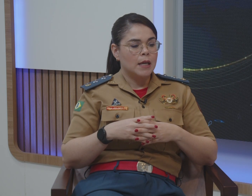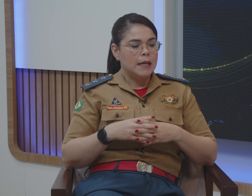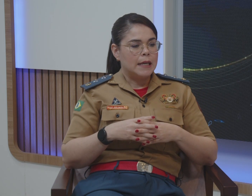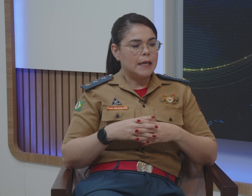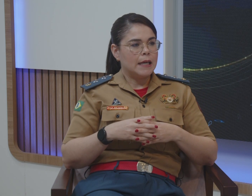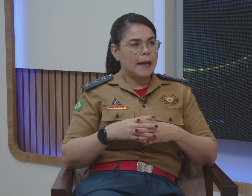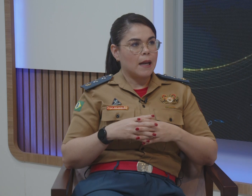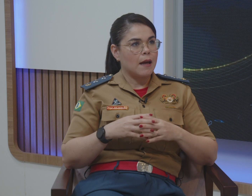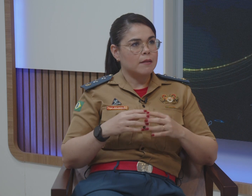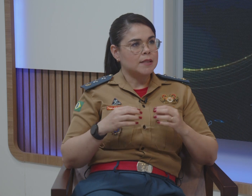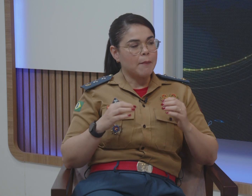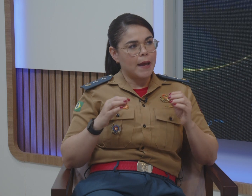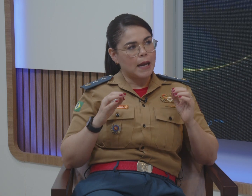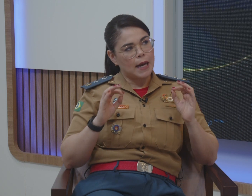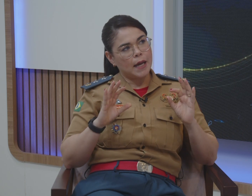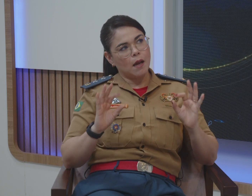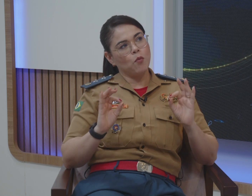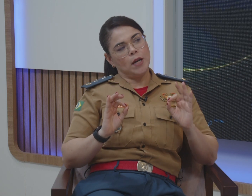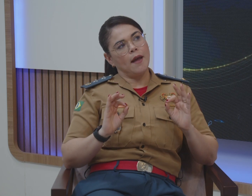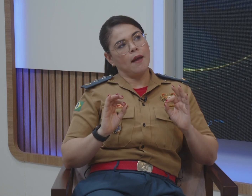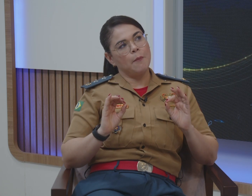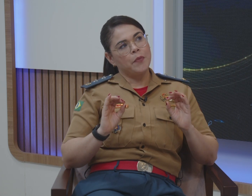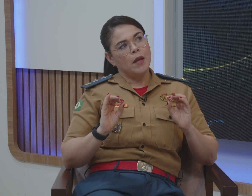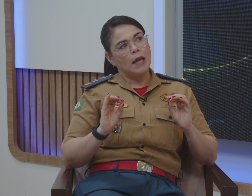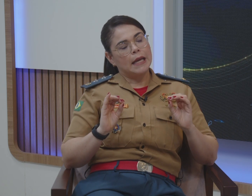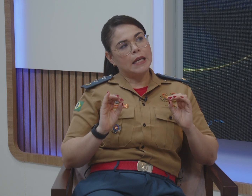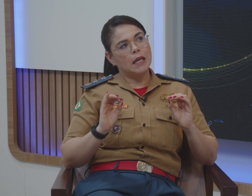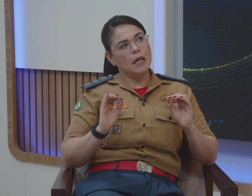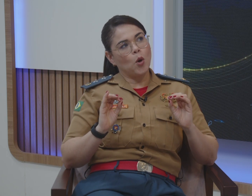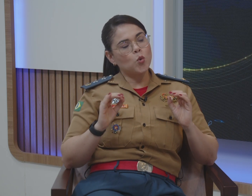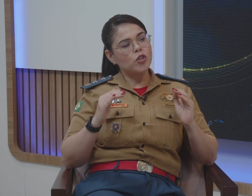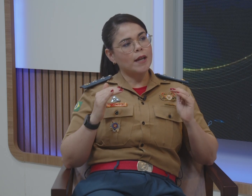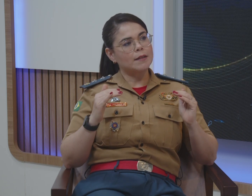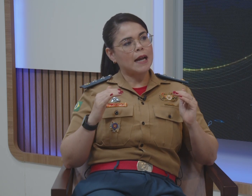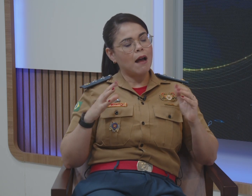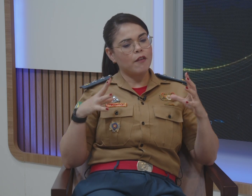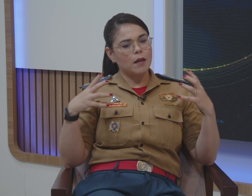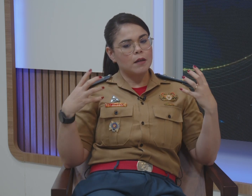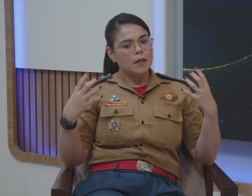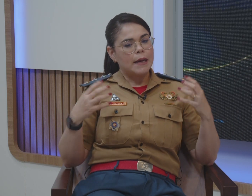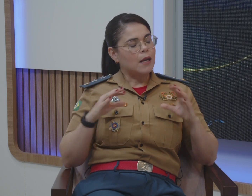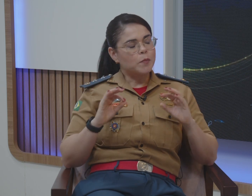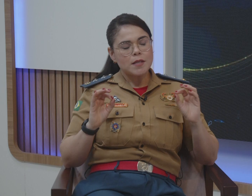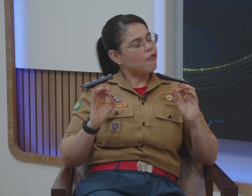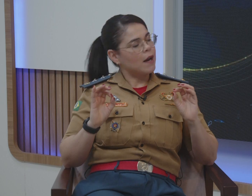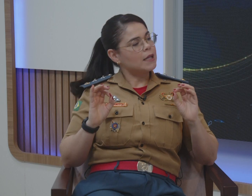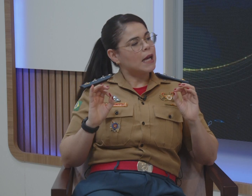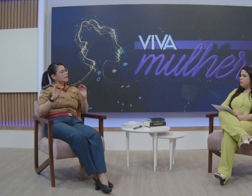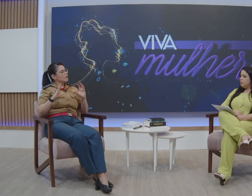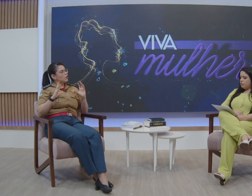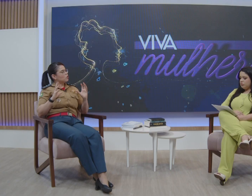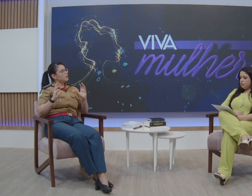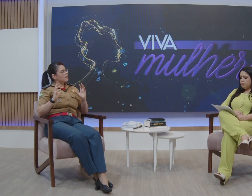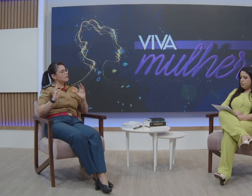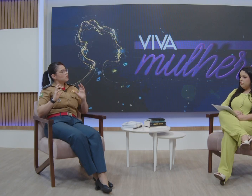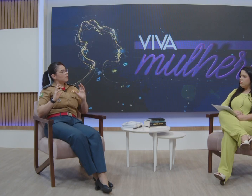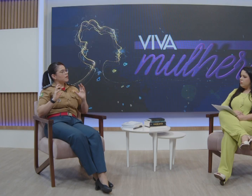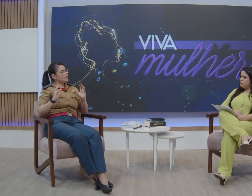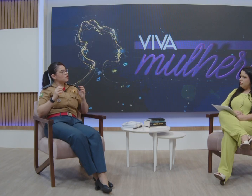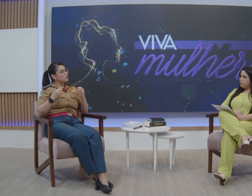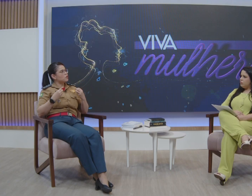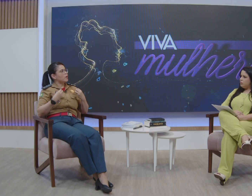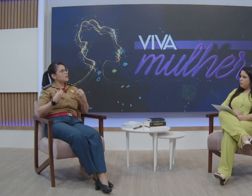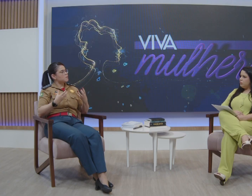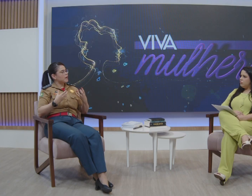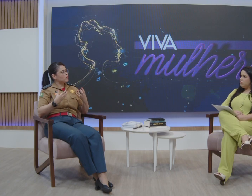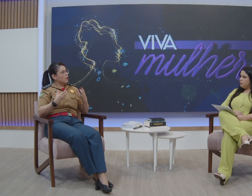Bombeiros, e ela, sabe, ela era aquela mulher que onde ela entrava, ela não precisava falar nada, ela já dominava assim, o